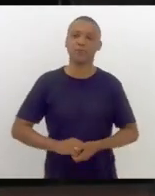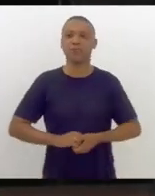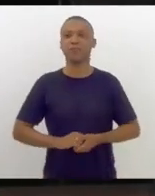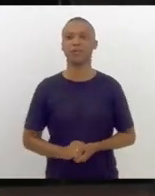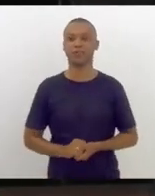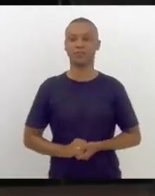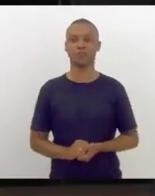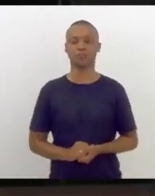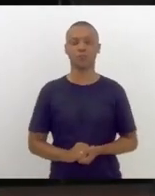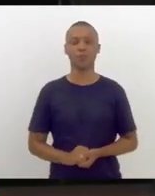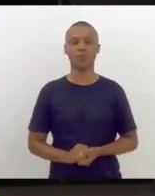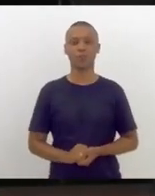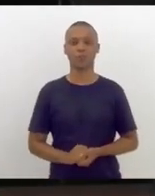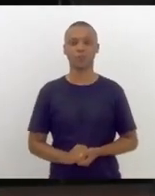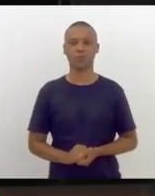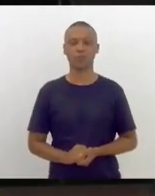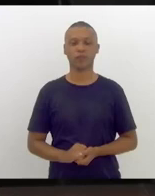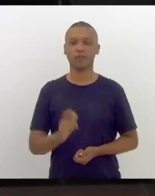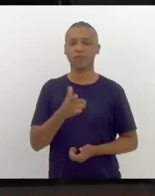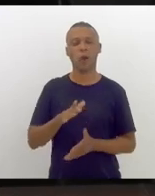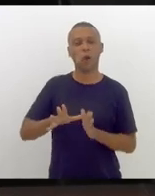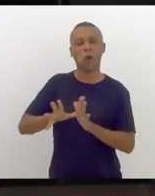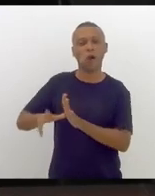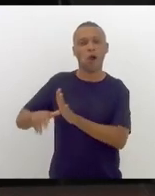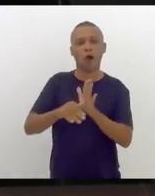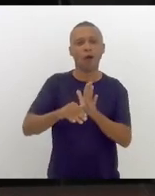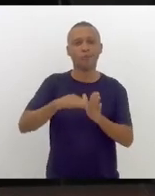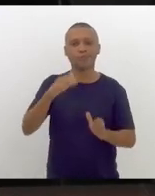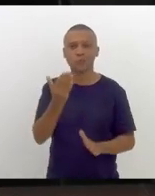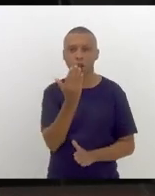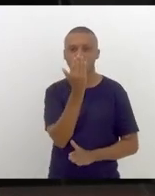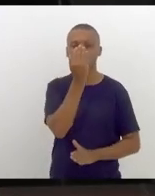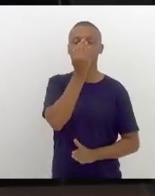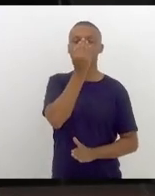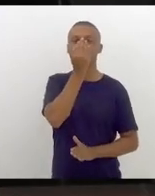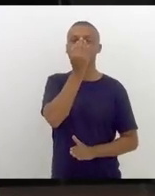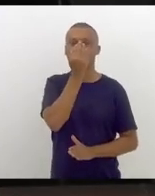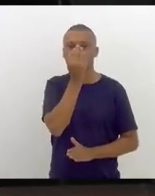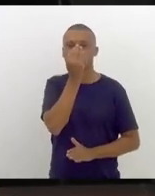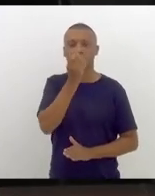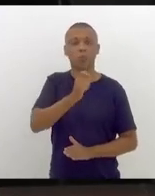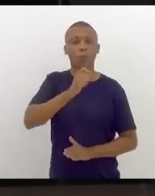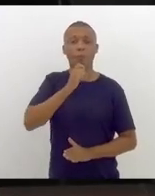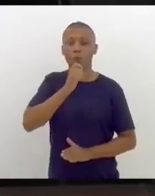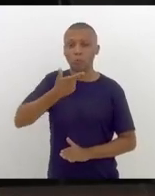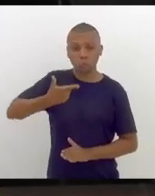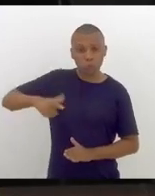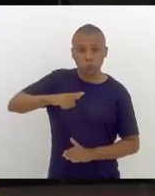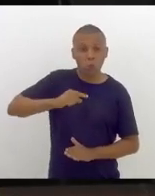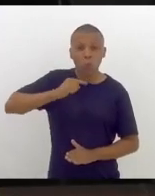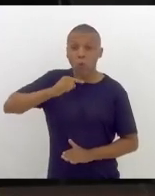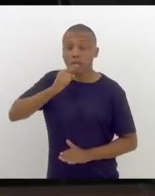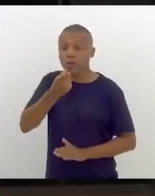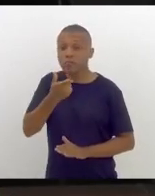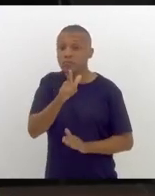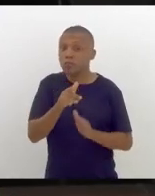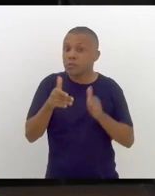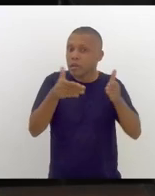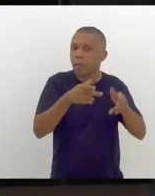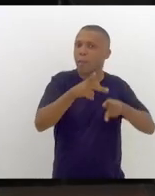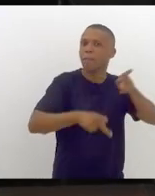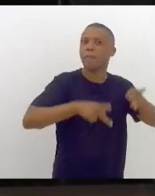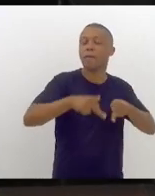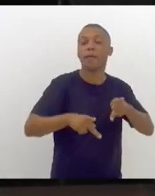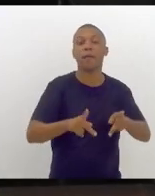superfaturou respiradores que não chegaram para a população mas foi essa casa que a rapidamente